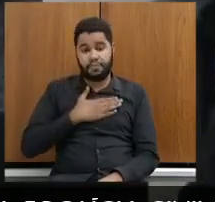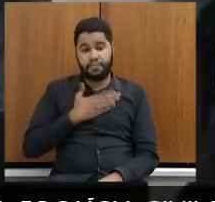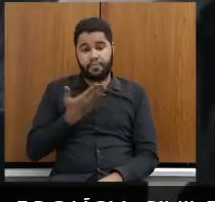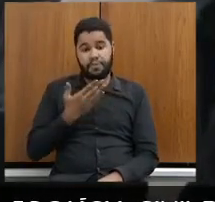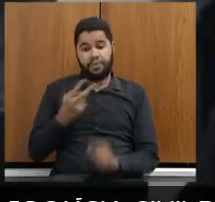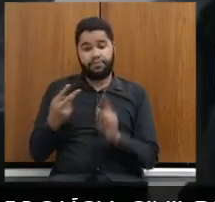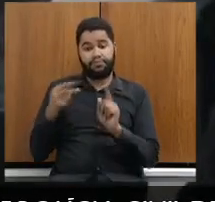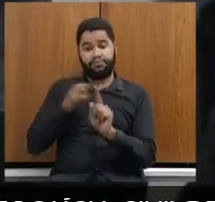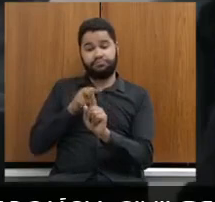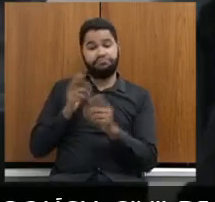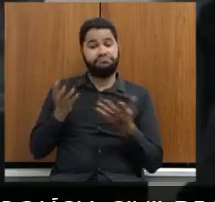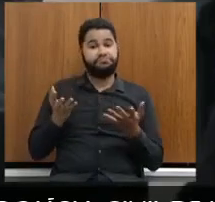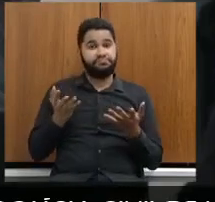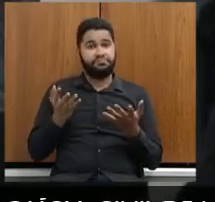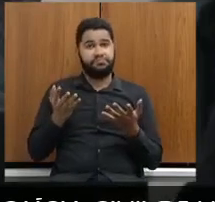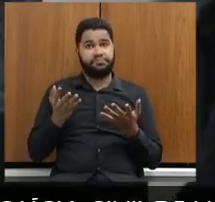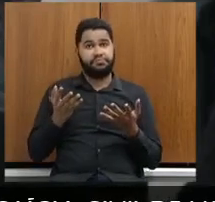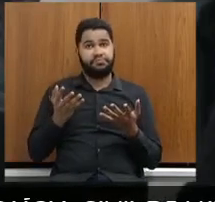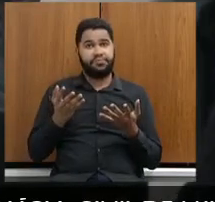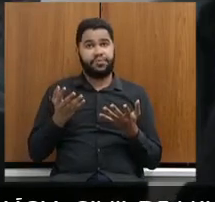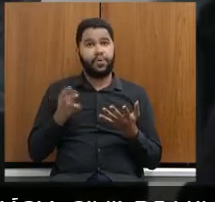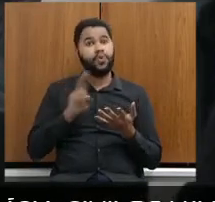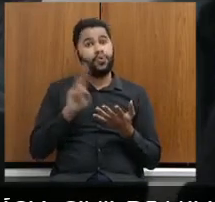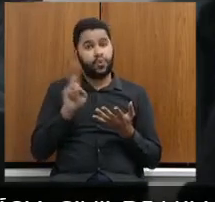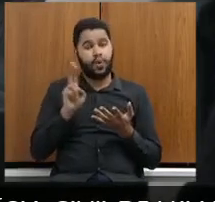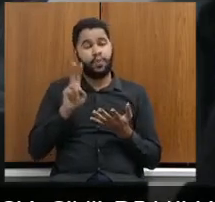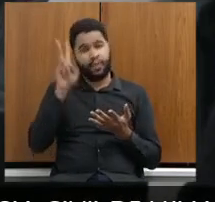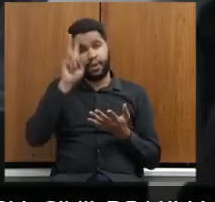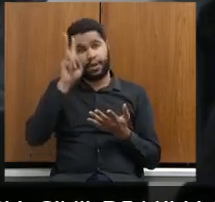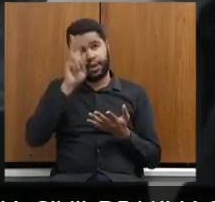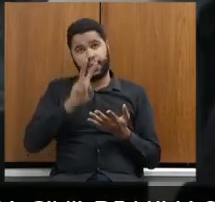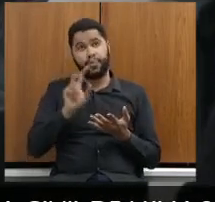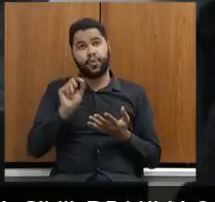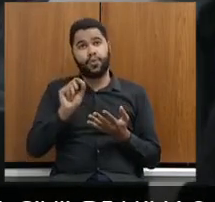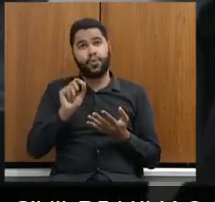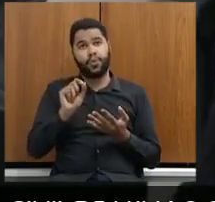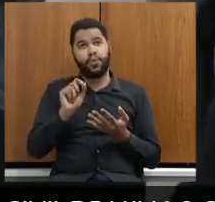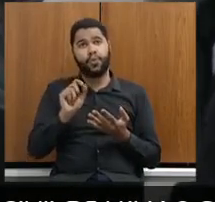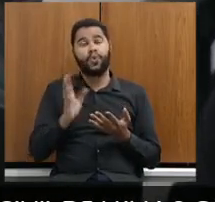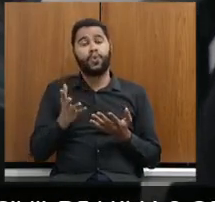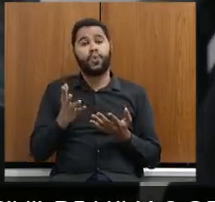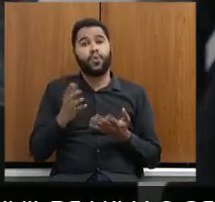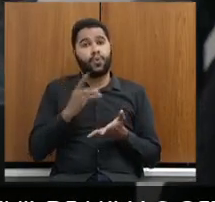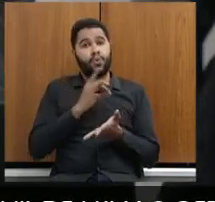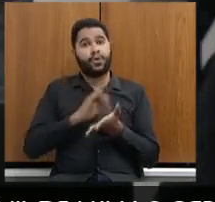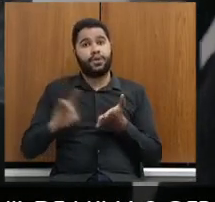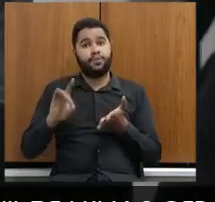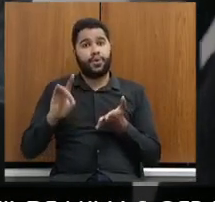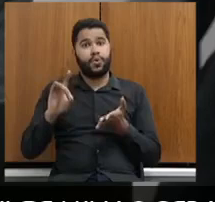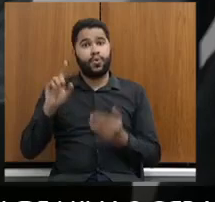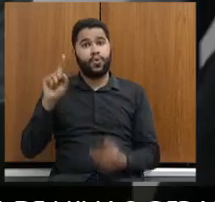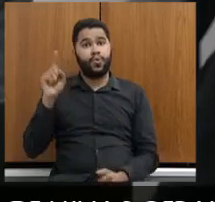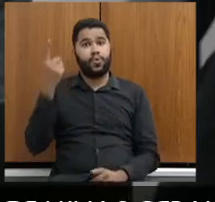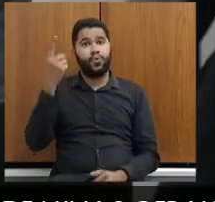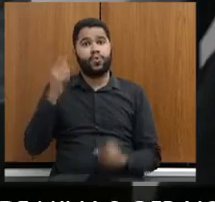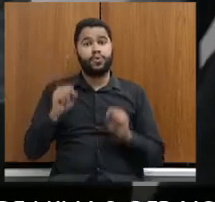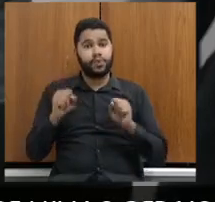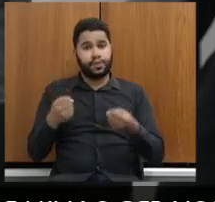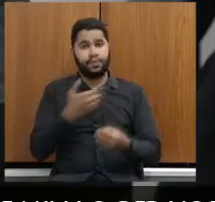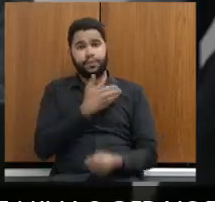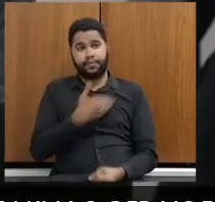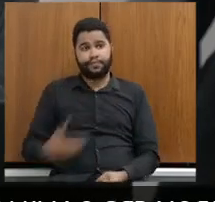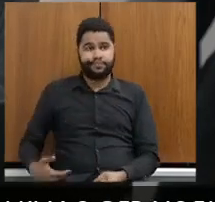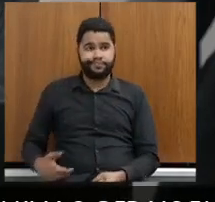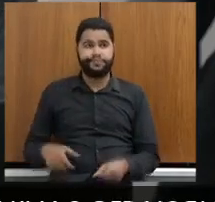ver ao meu ver no vou deixar não é não dele aqui não viram o número o inimigo número um da segurança